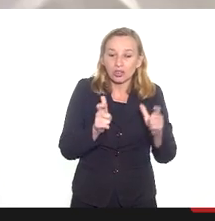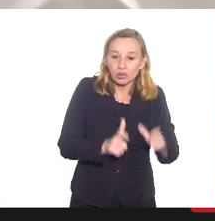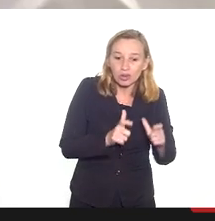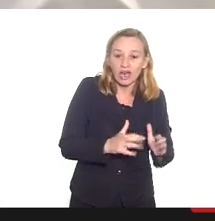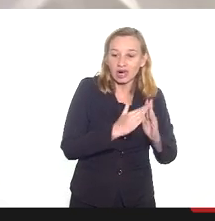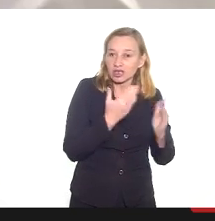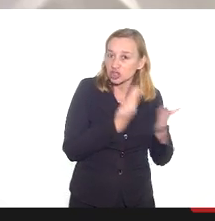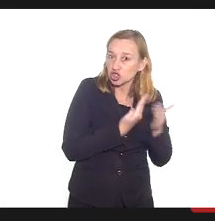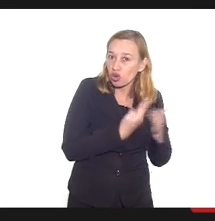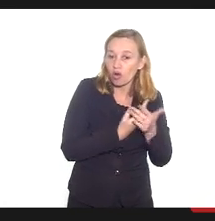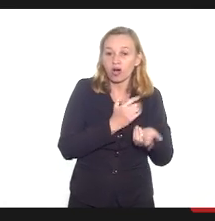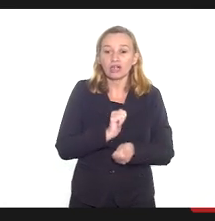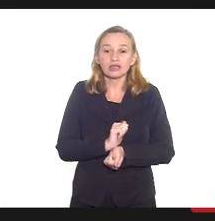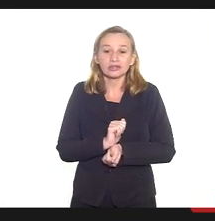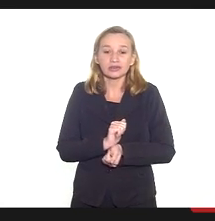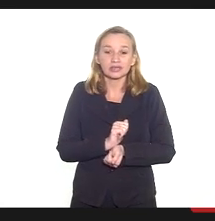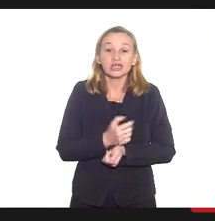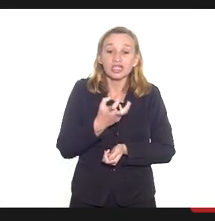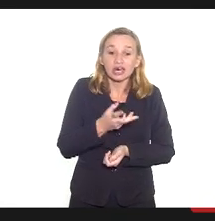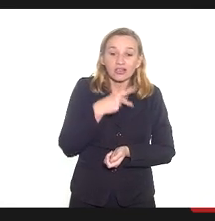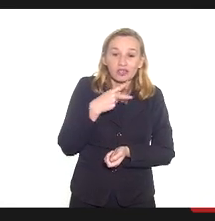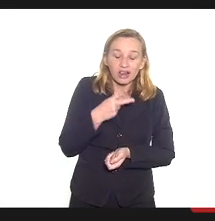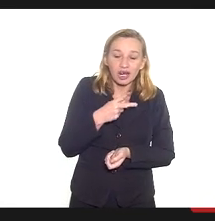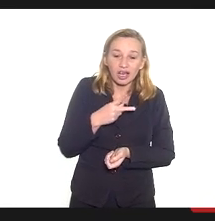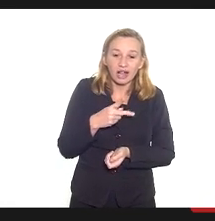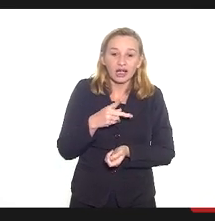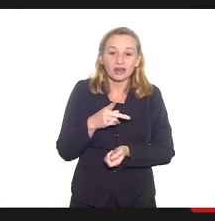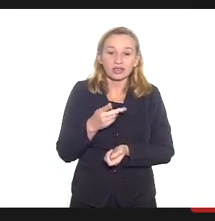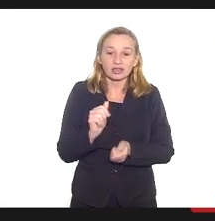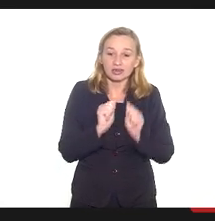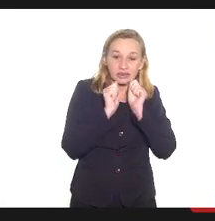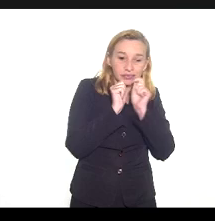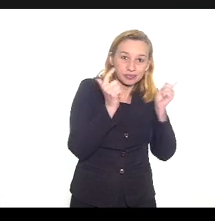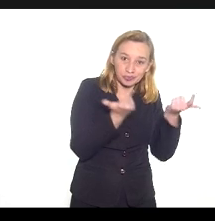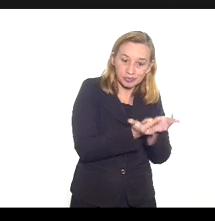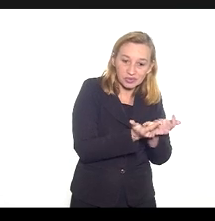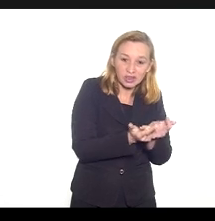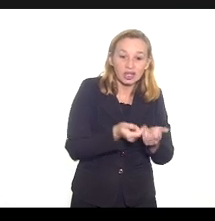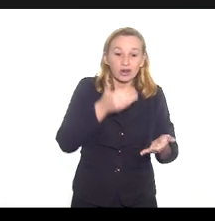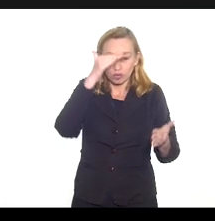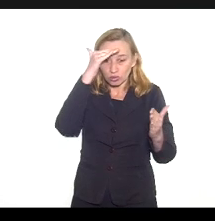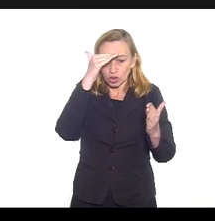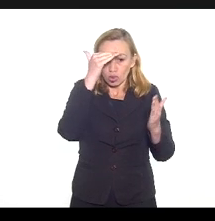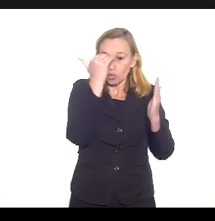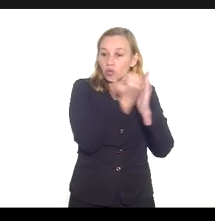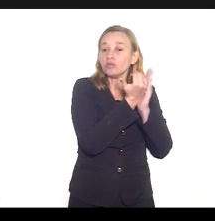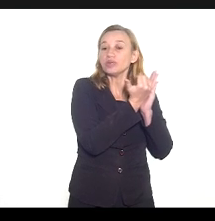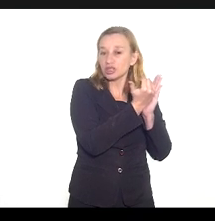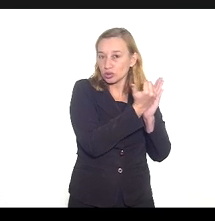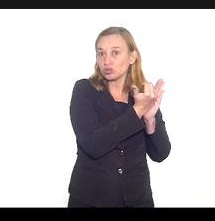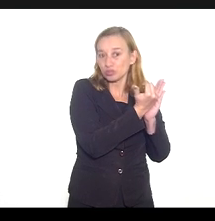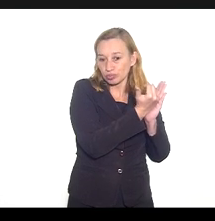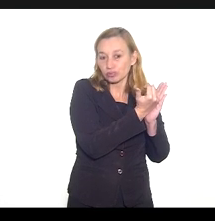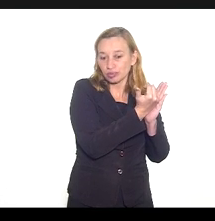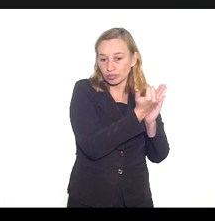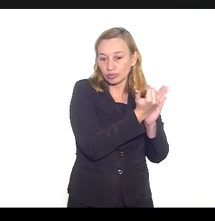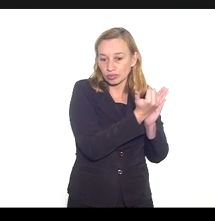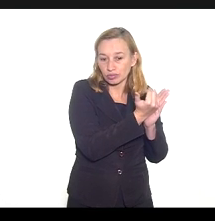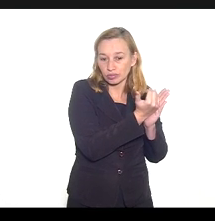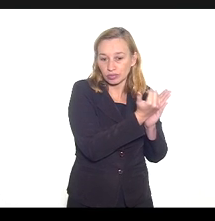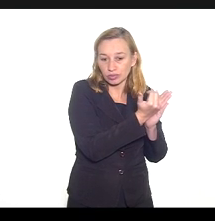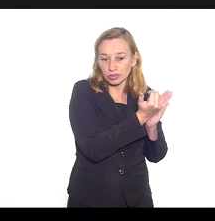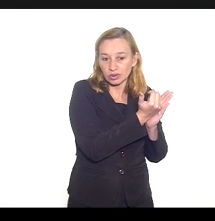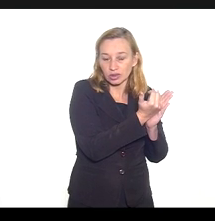escolar, né? E eu quero dizer que a Assembleia Legislativa tem cumprido aí a sua missão de